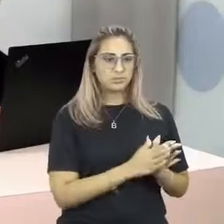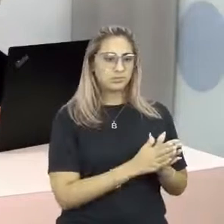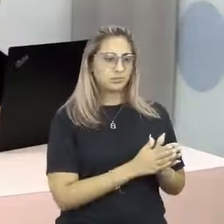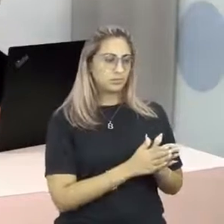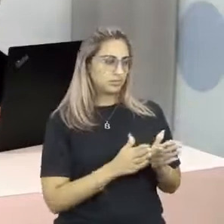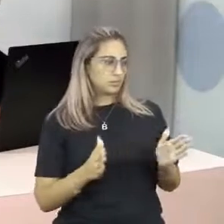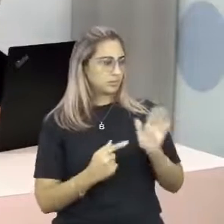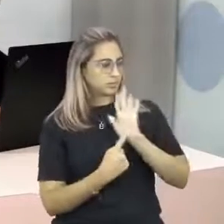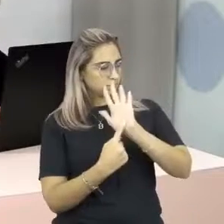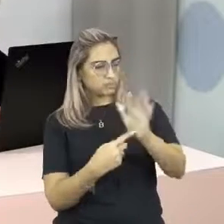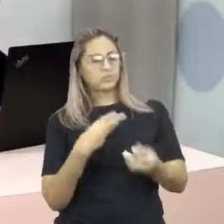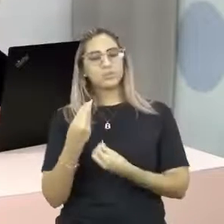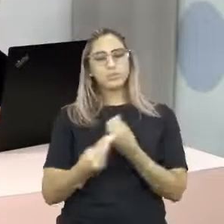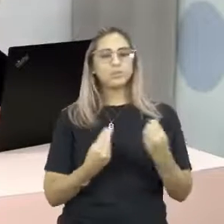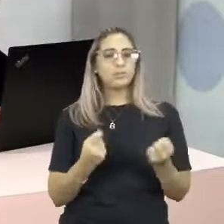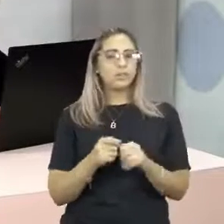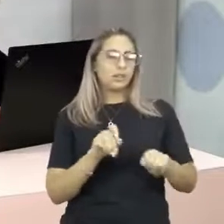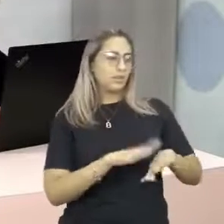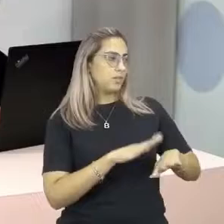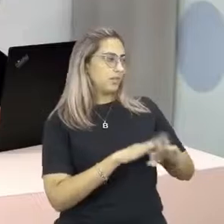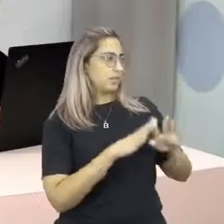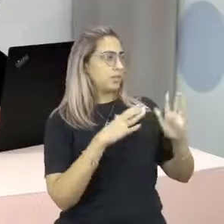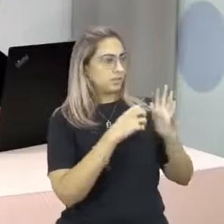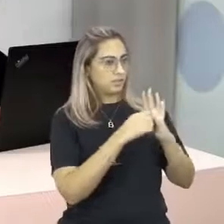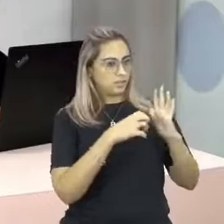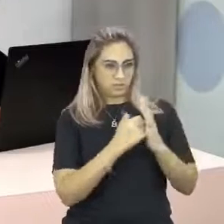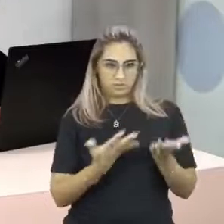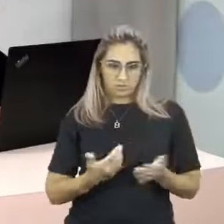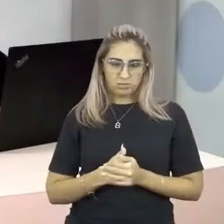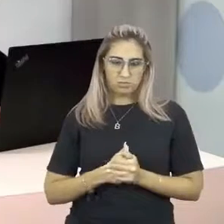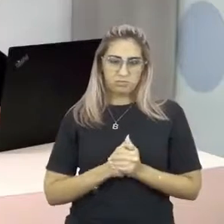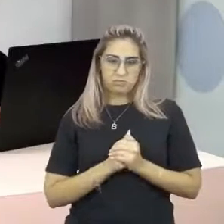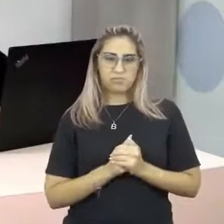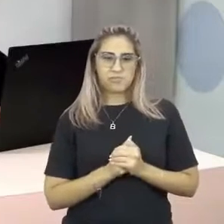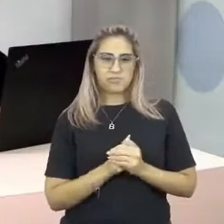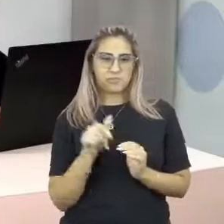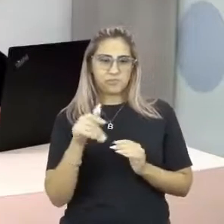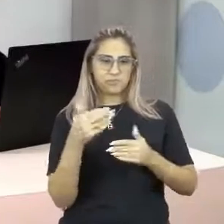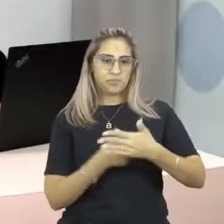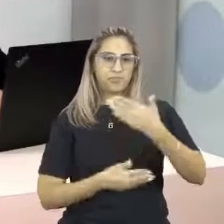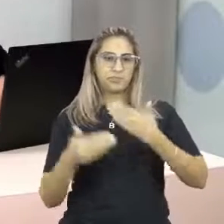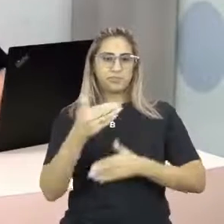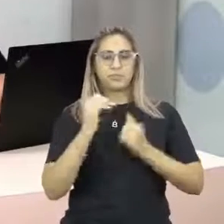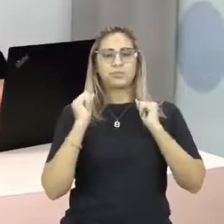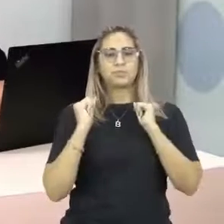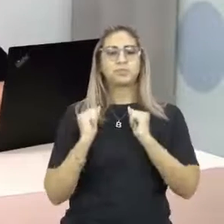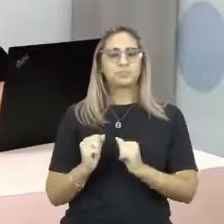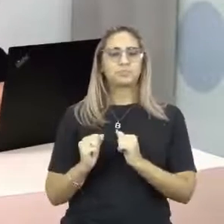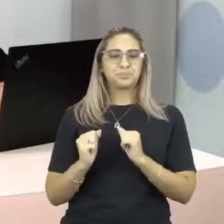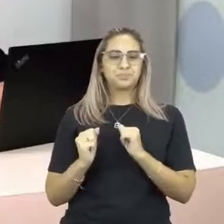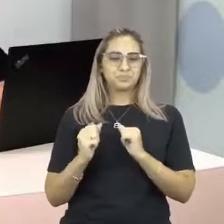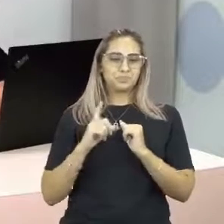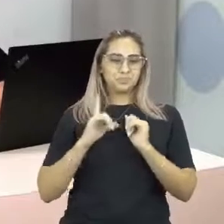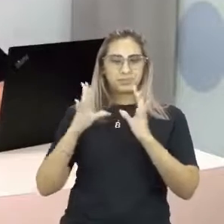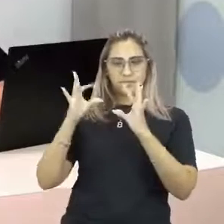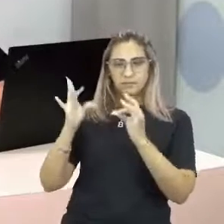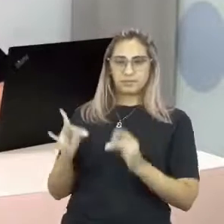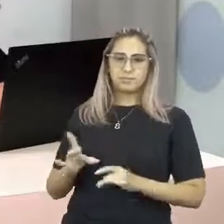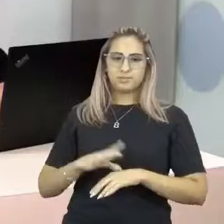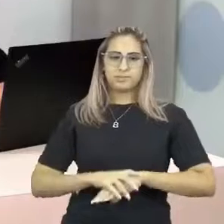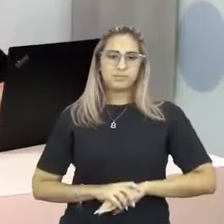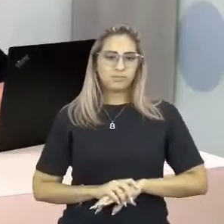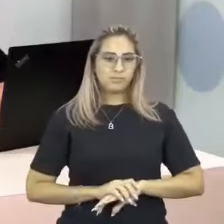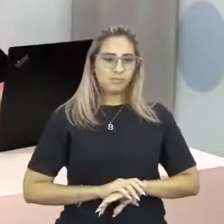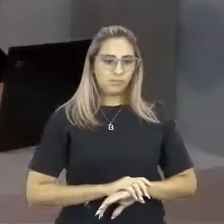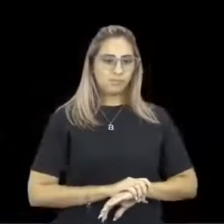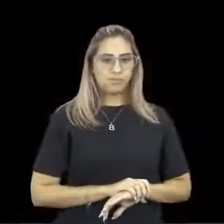aqui demonstrar como você vai fazer a sua inscrição. Tá bom? Vamos colocar o slide para a gente poder trazer em detalhes, né, a